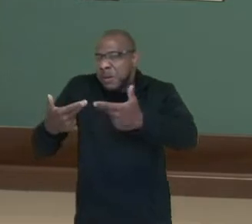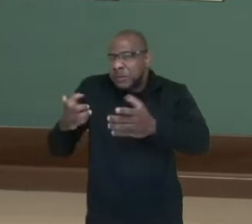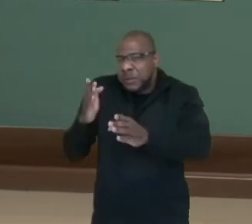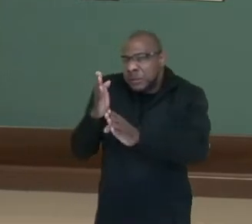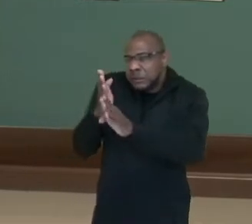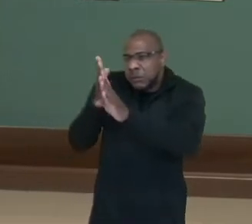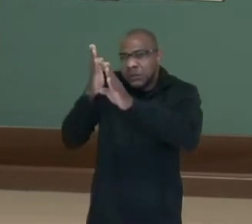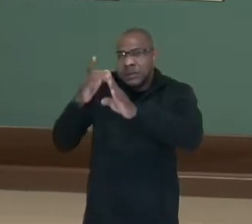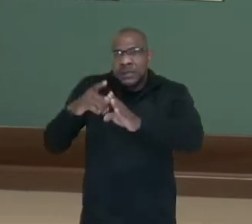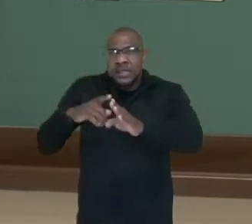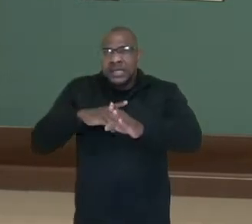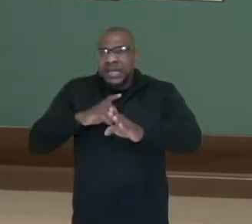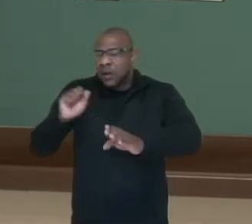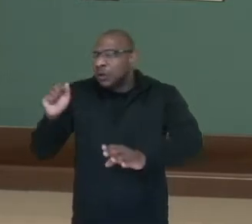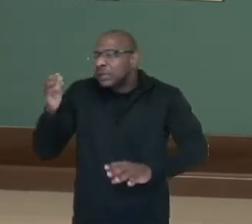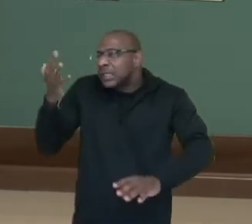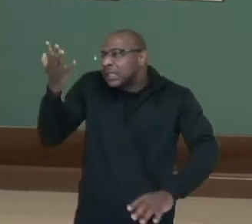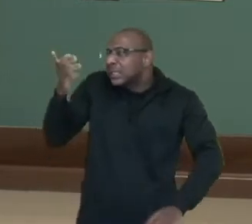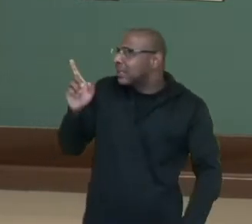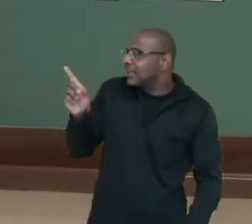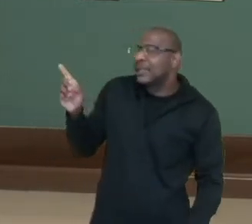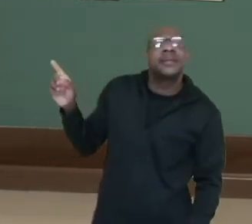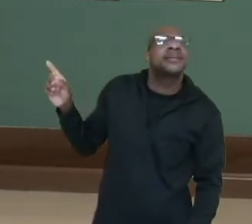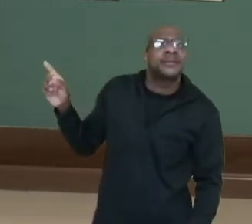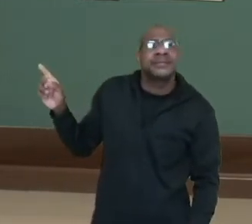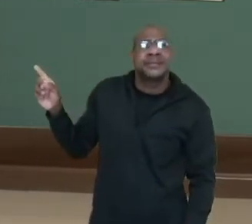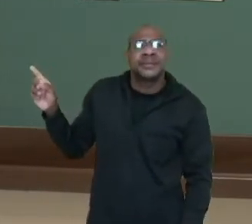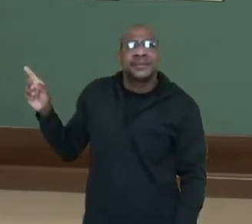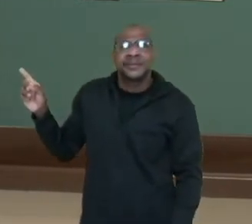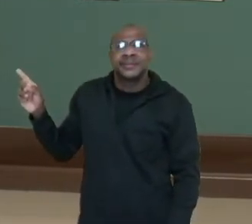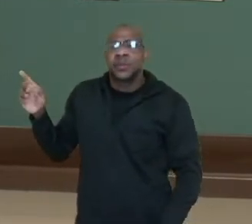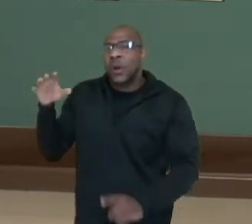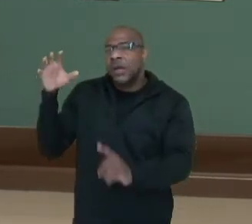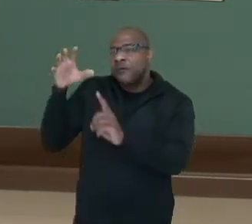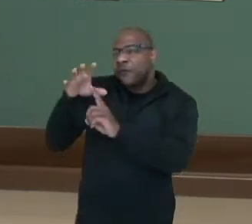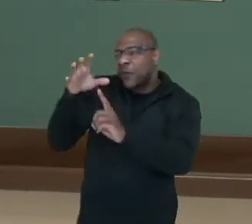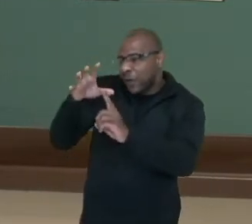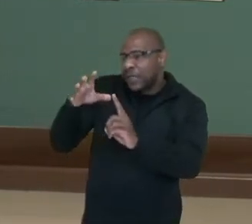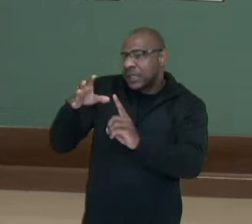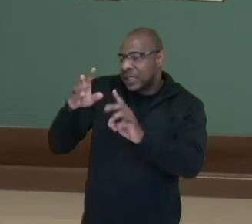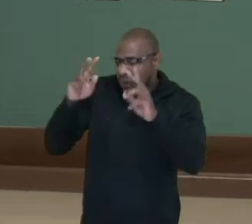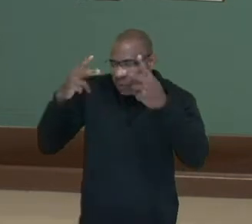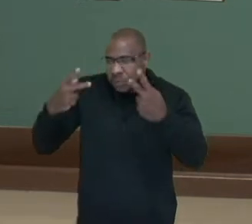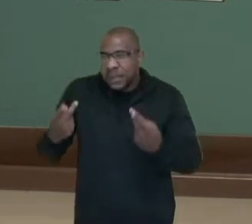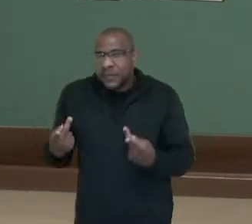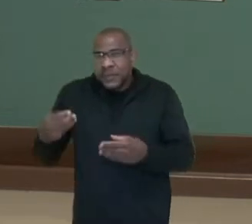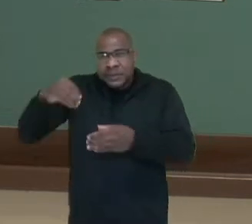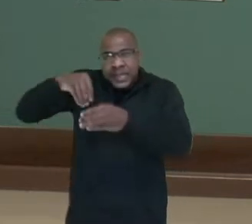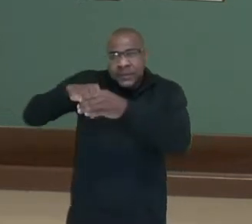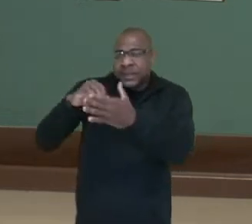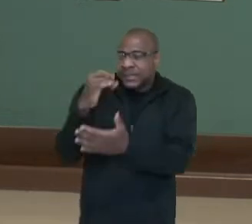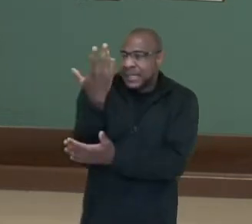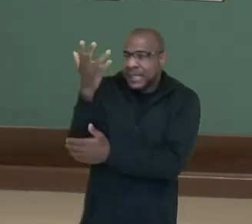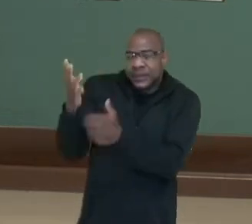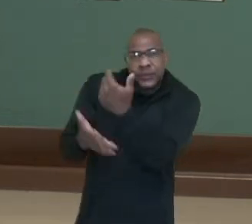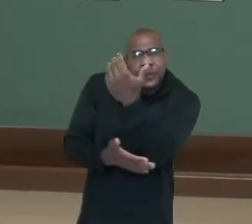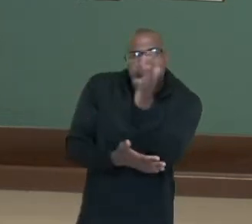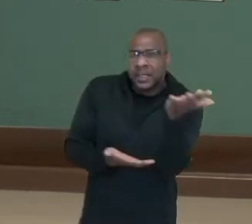consequências que estão ocorrendo com a interferência humana na natureza? Isso mesmo. Quando o